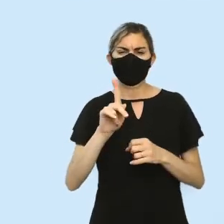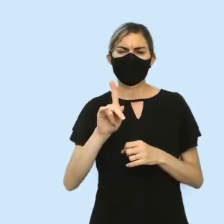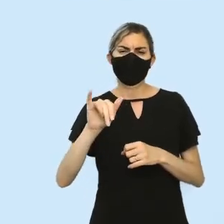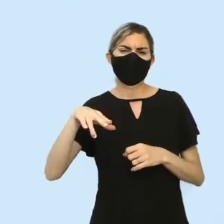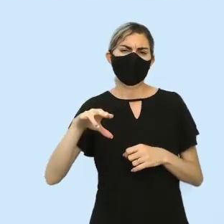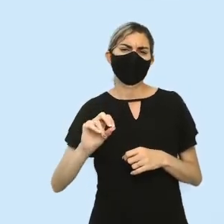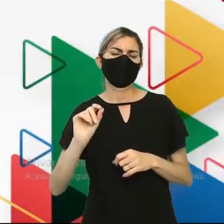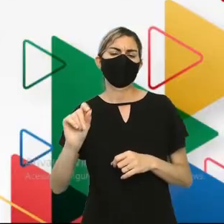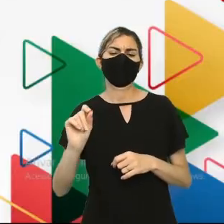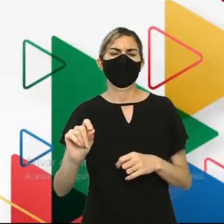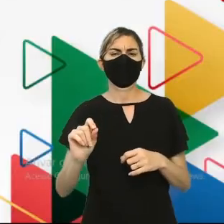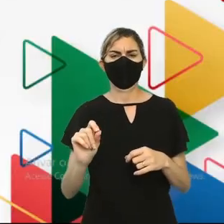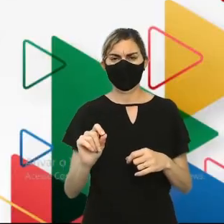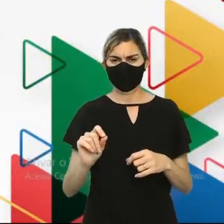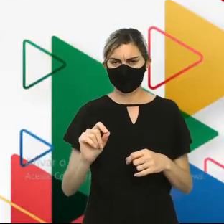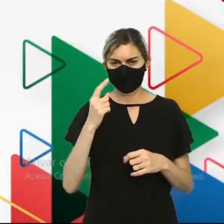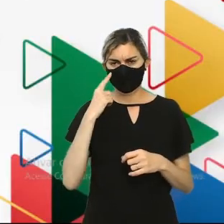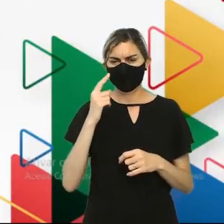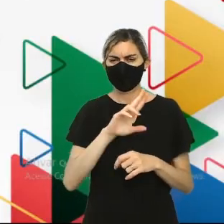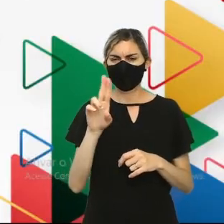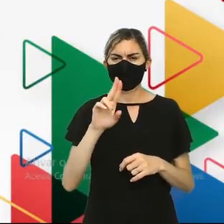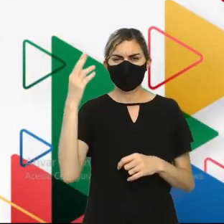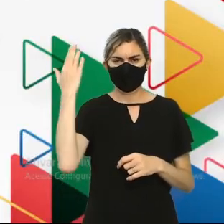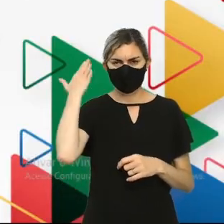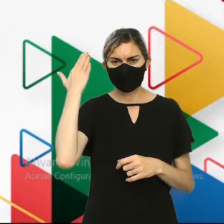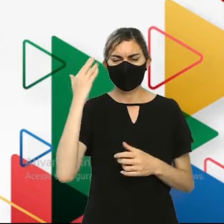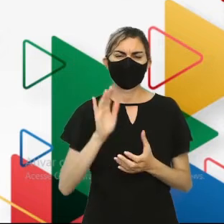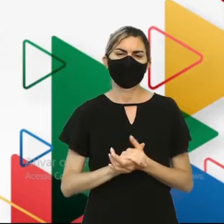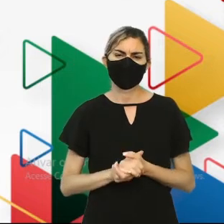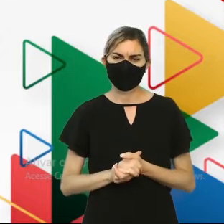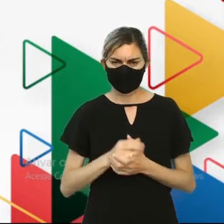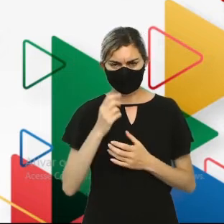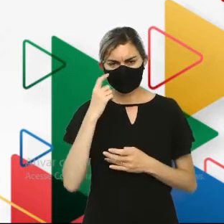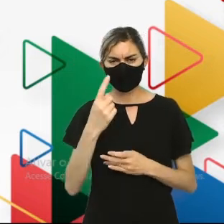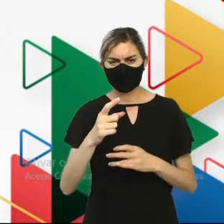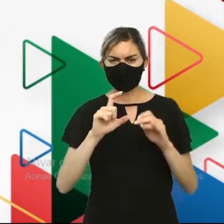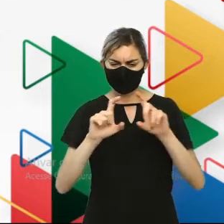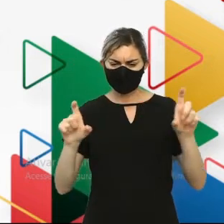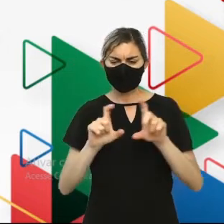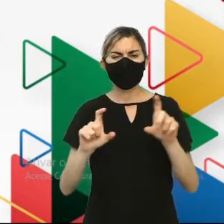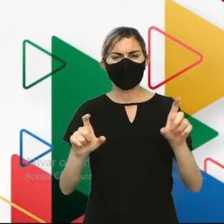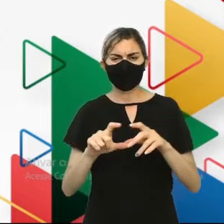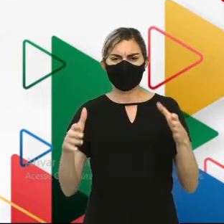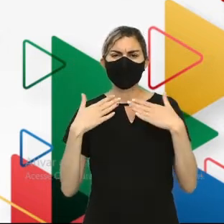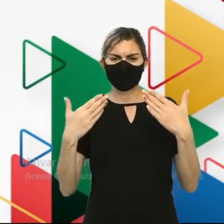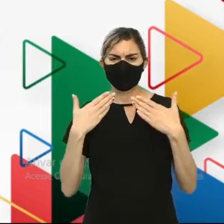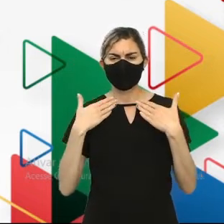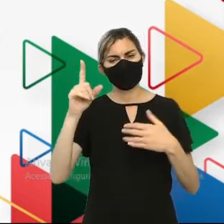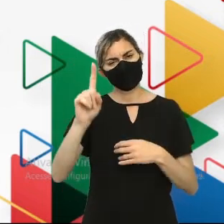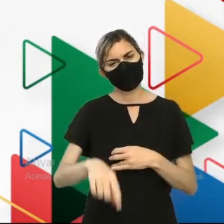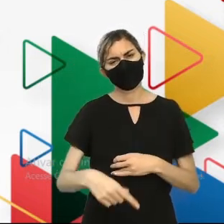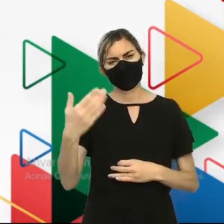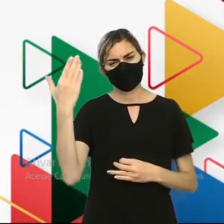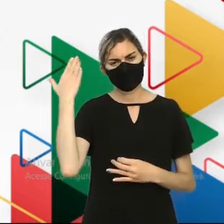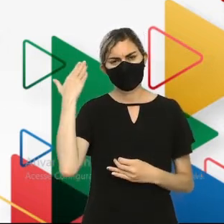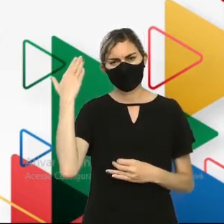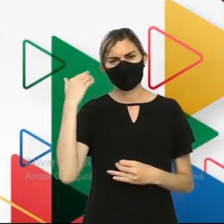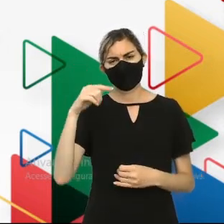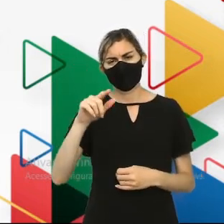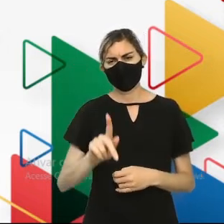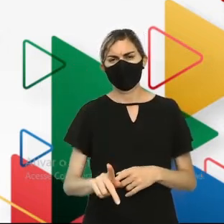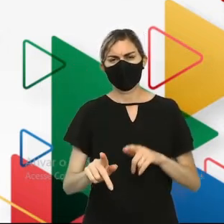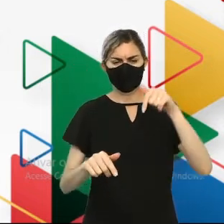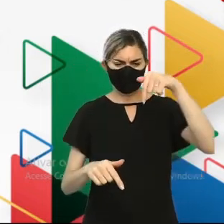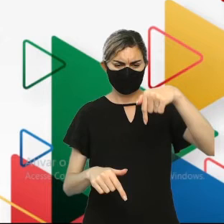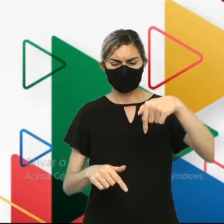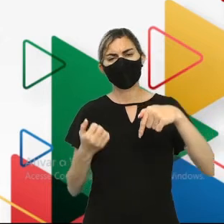Quem melou? Olha aí, que macaco lindo! Então a fórmula do calor latente é isso. Q é a